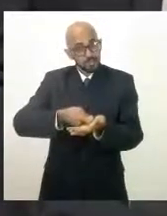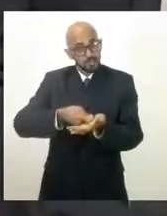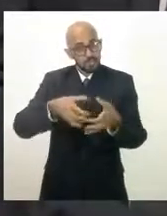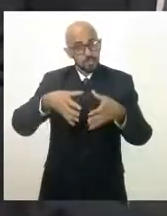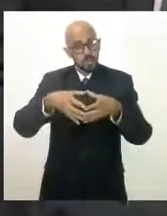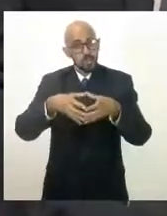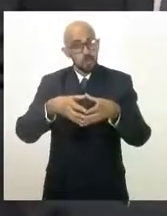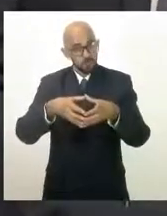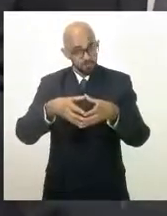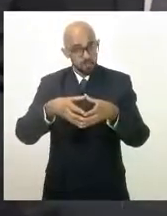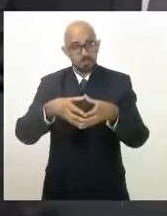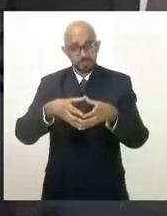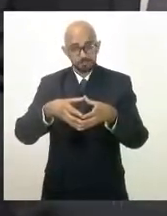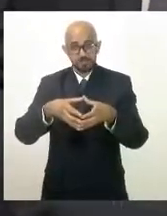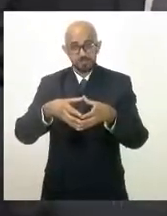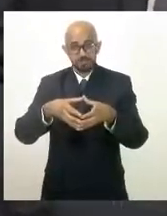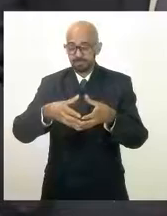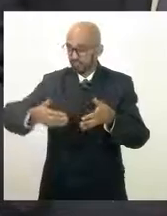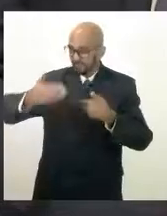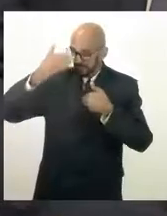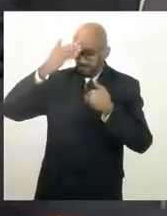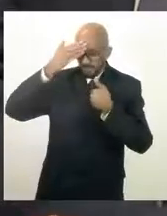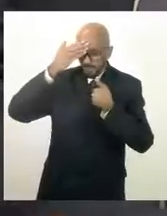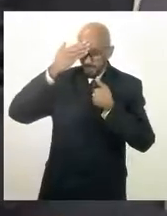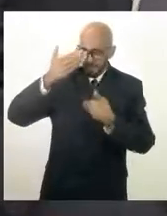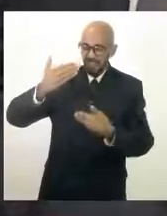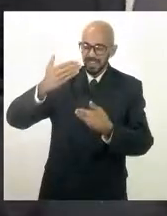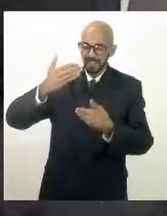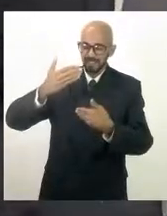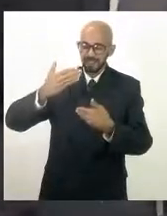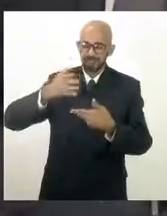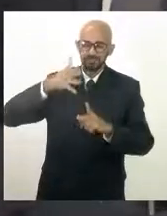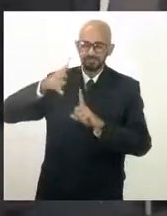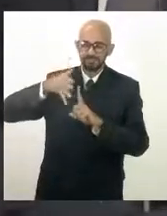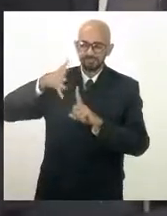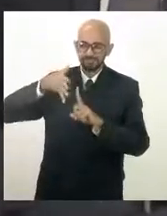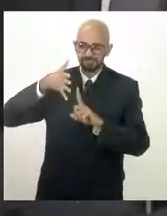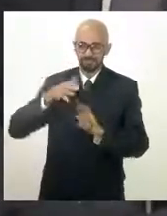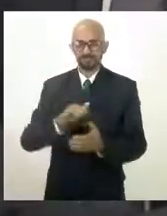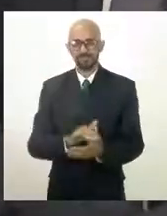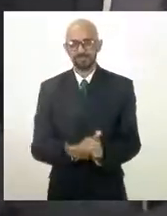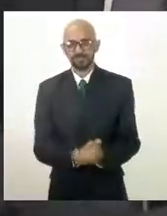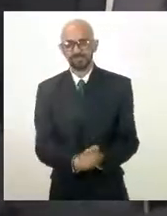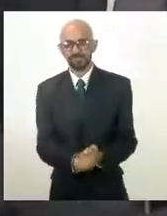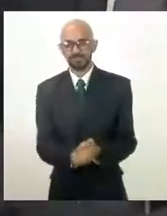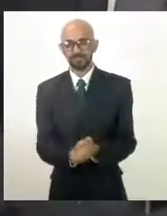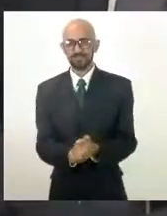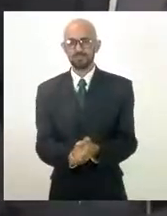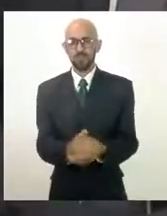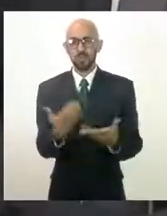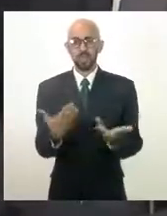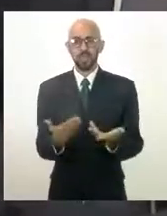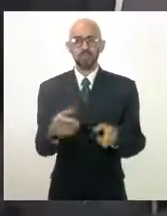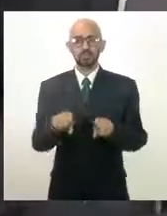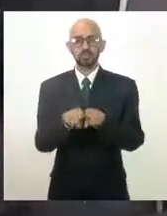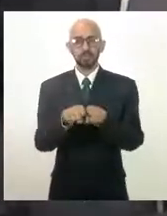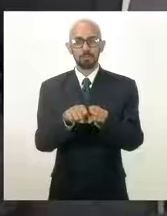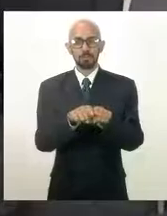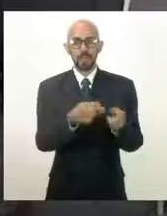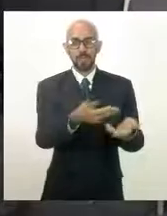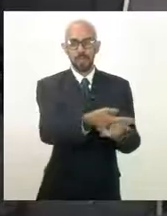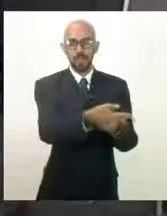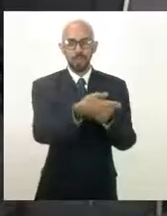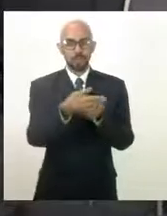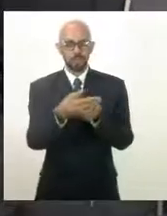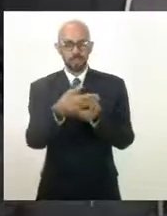colegiado. Obrigado pelas palavras. Queria chamar, já está aqui, vamos